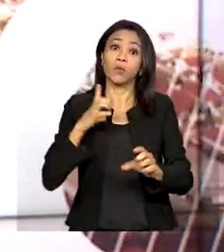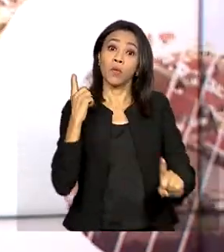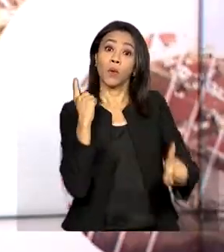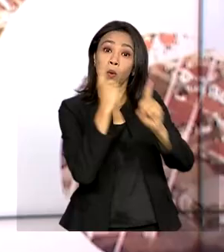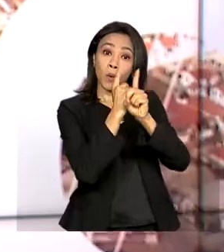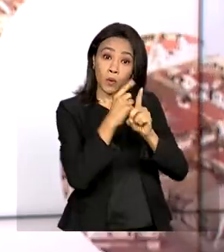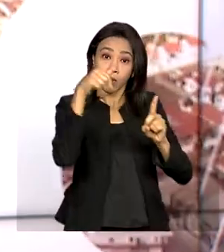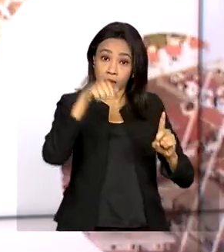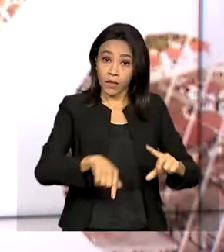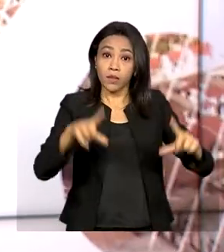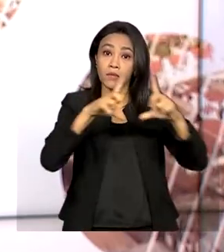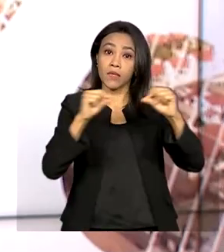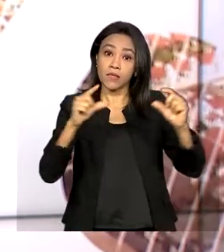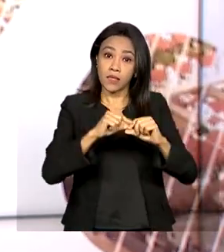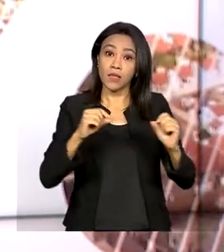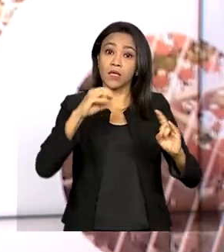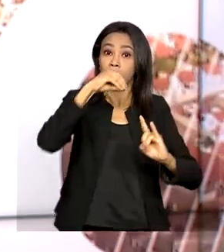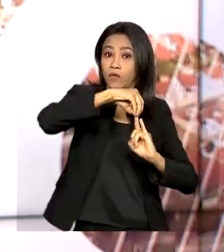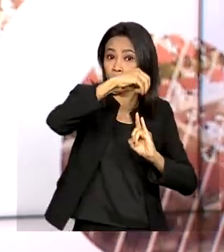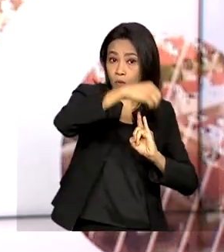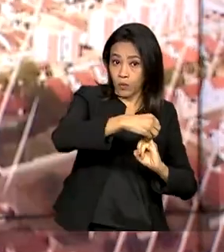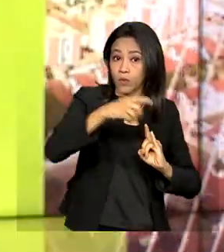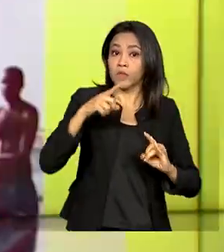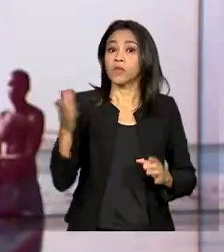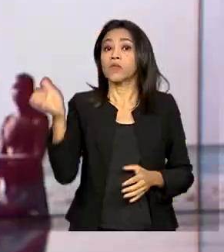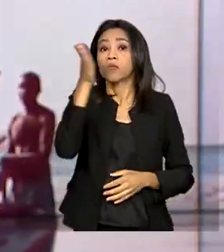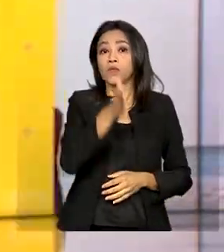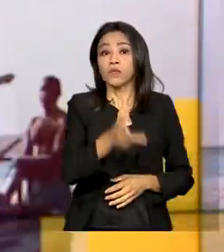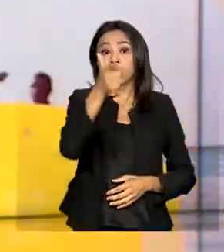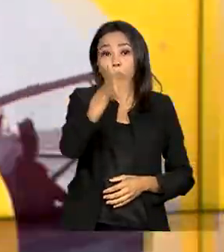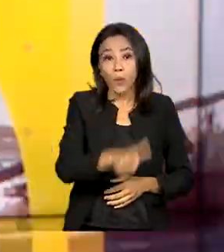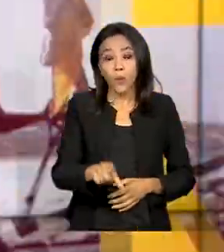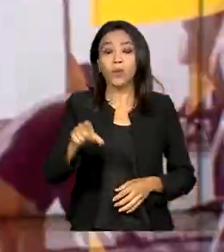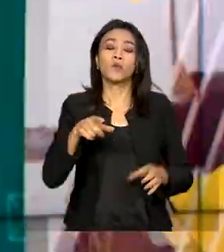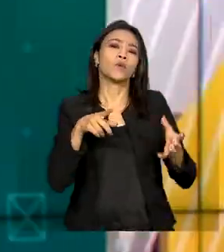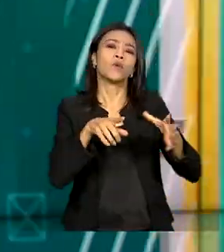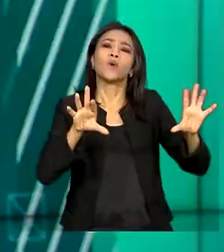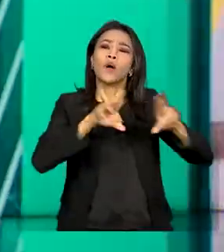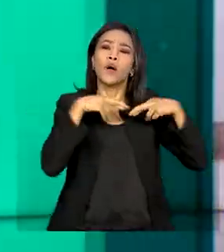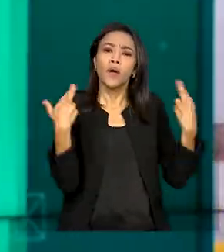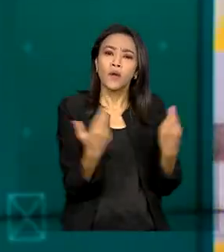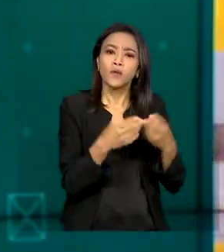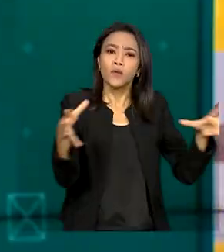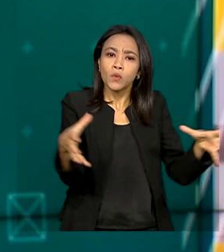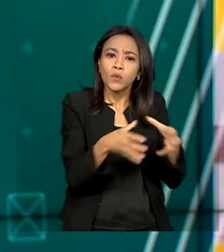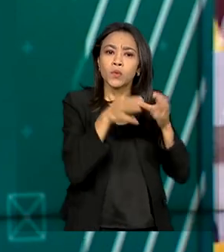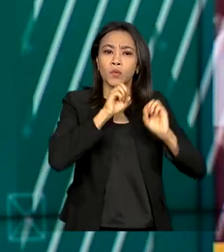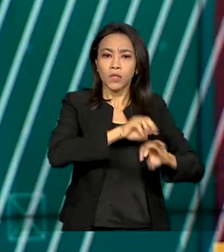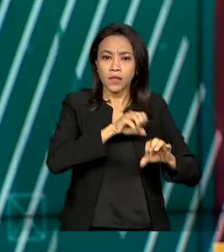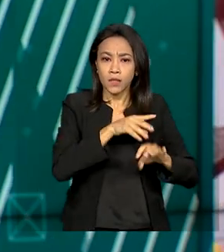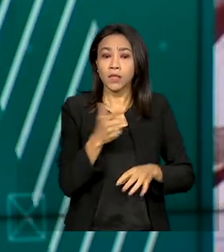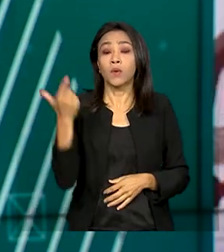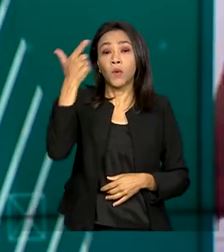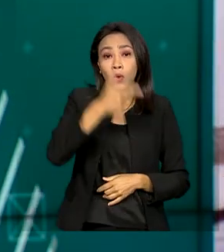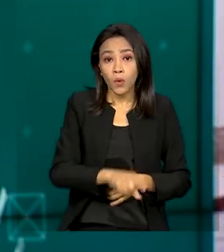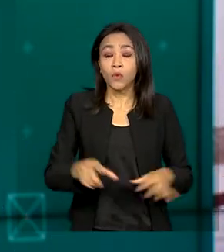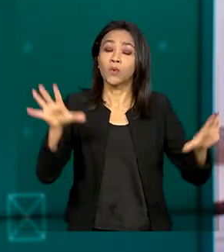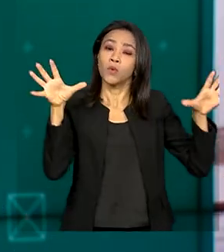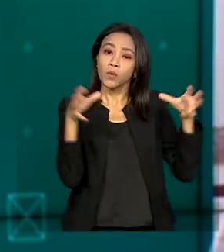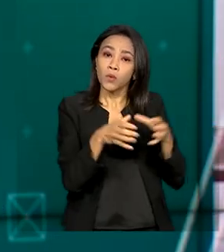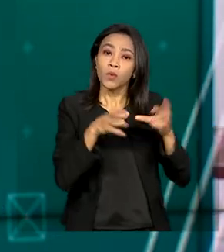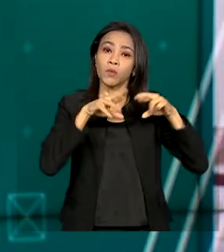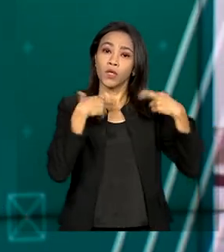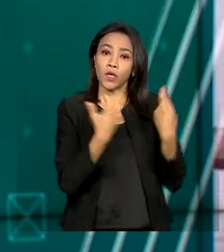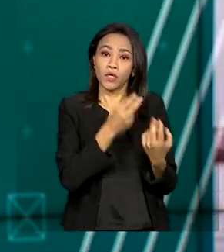está prevista ainda uma coletiva do grupo de trabalho de educação e uma reunião do grupo técnico de mulheres com a futura